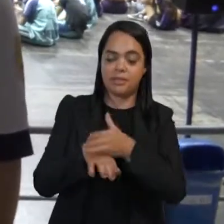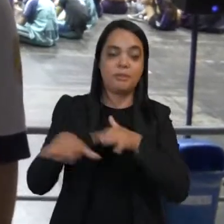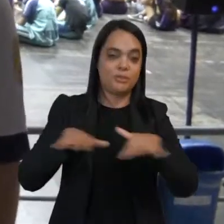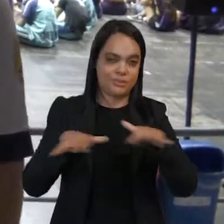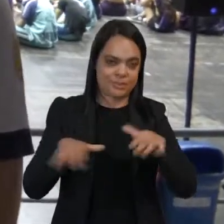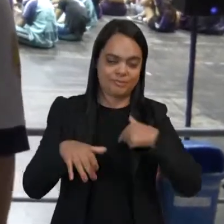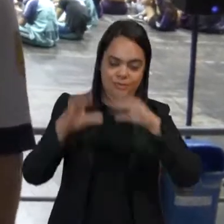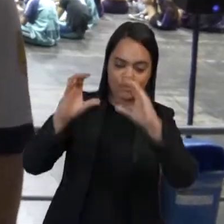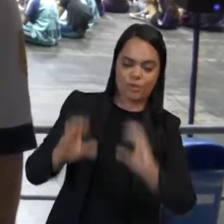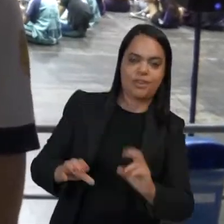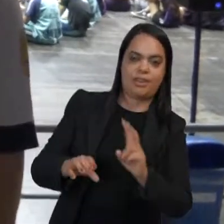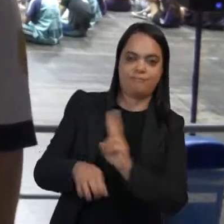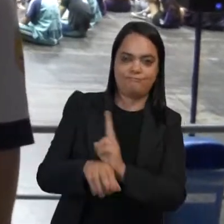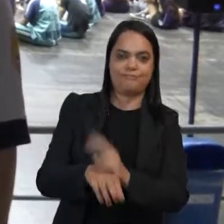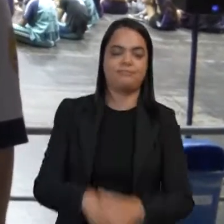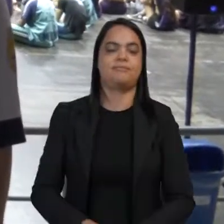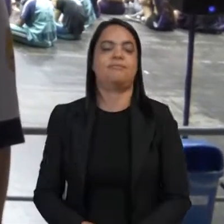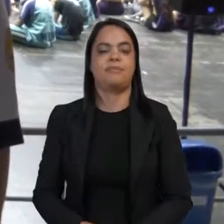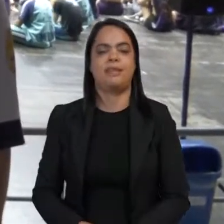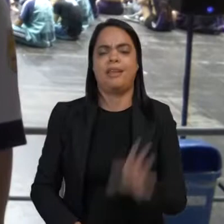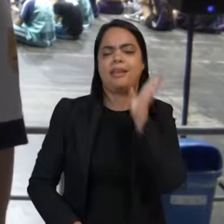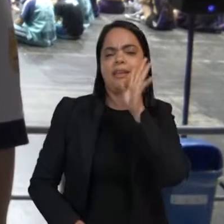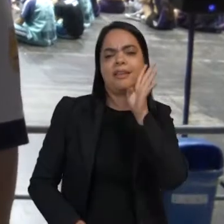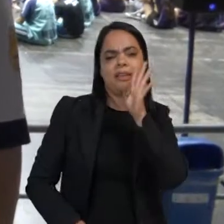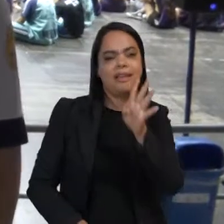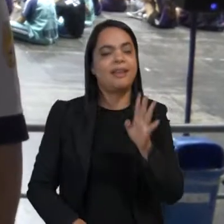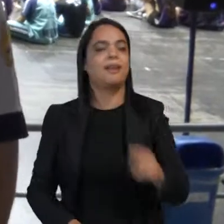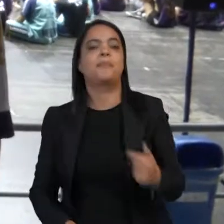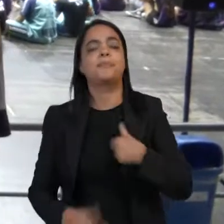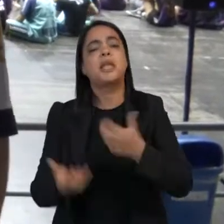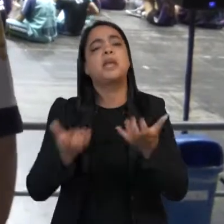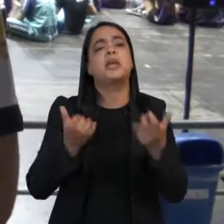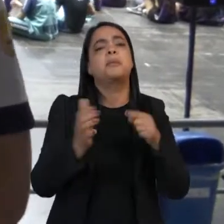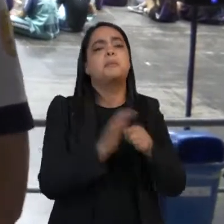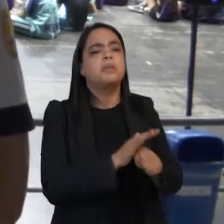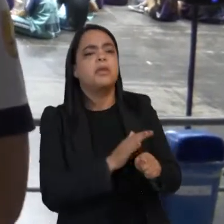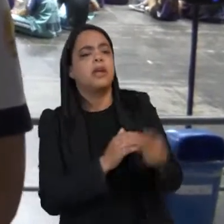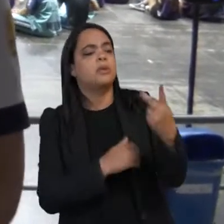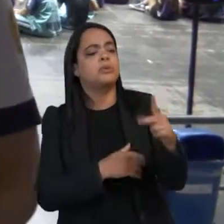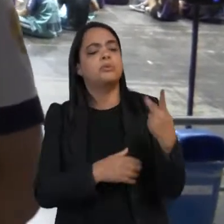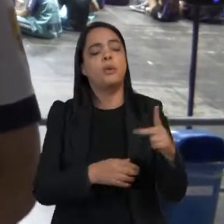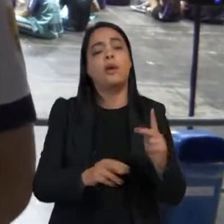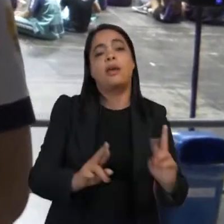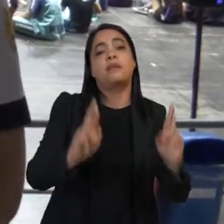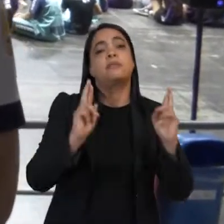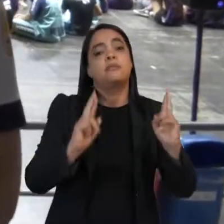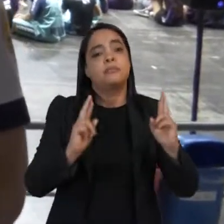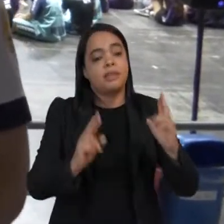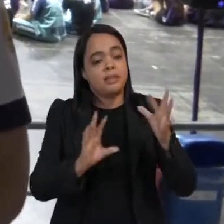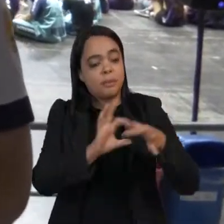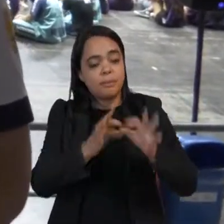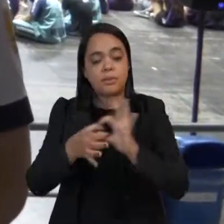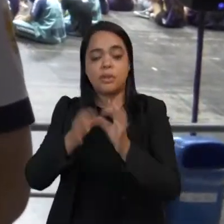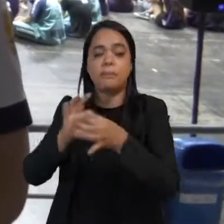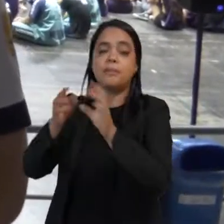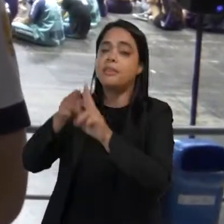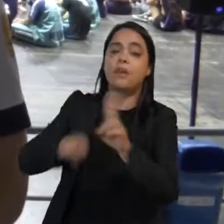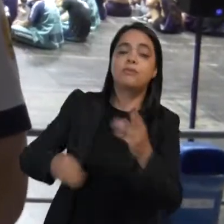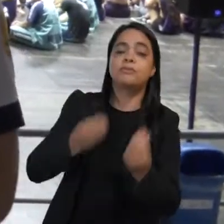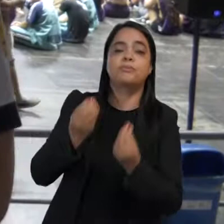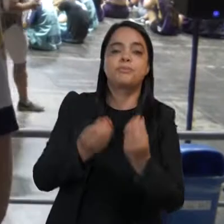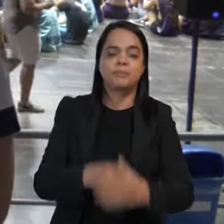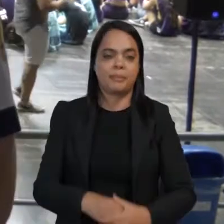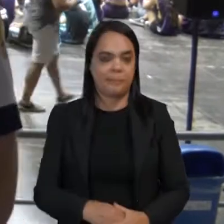mesmo, coordeno esse povo. Que bacana, Meres. E eu queria saber, quais são suas expectativas para as Olimpíadas da UFO